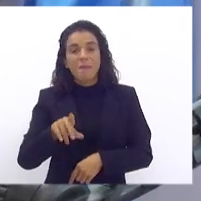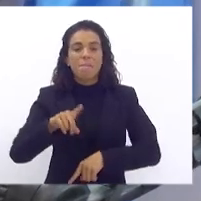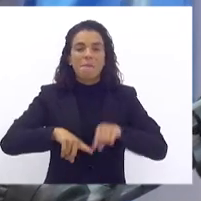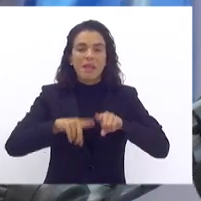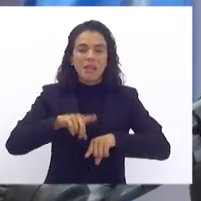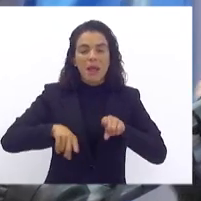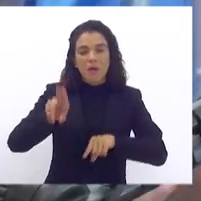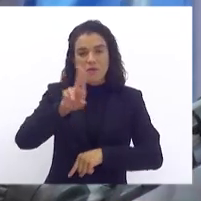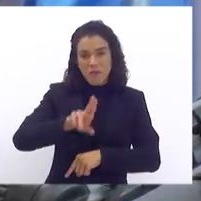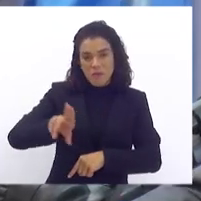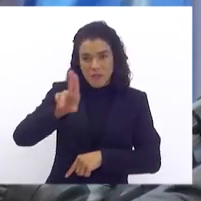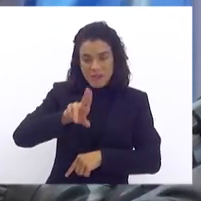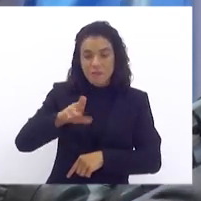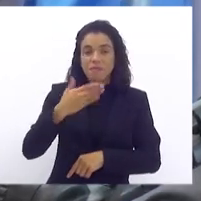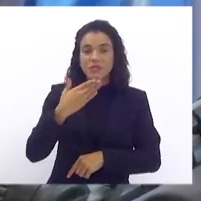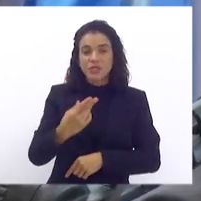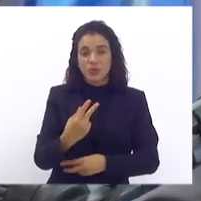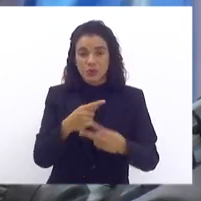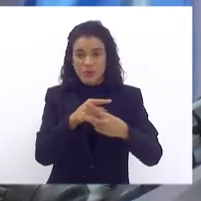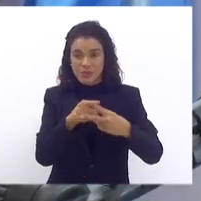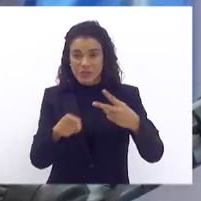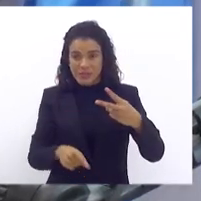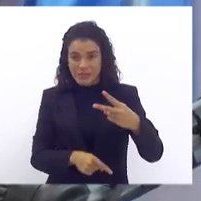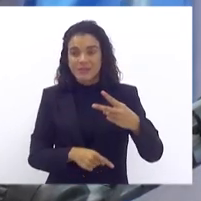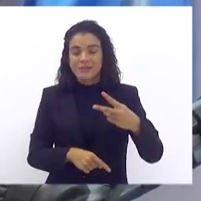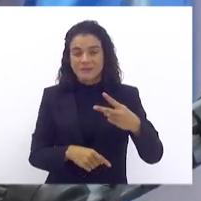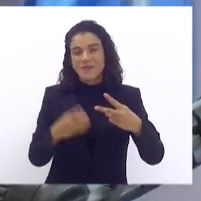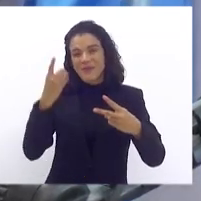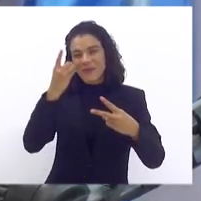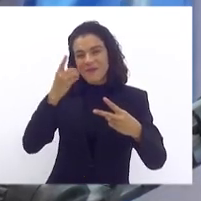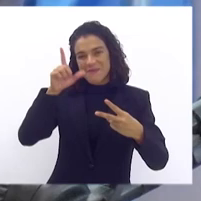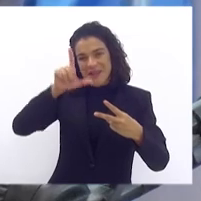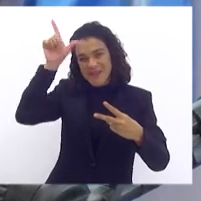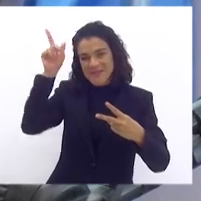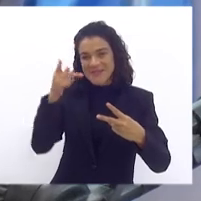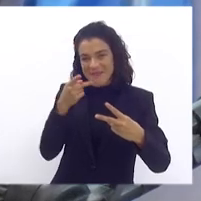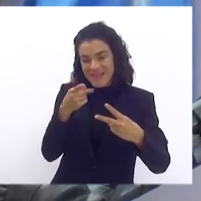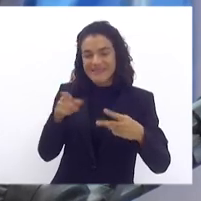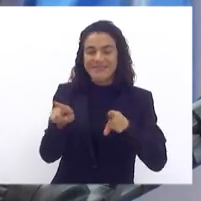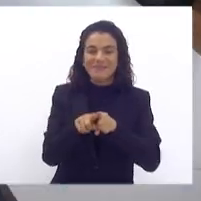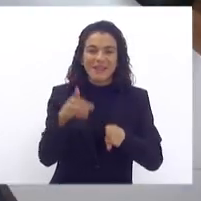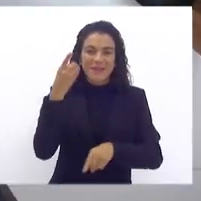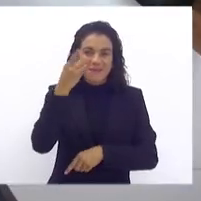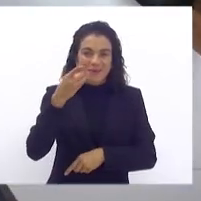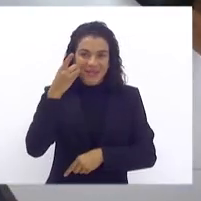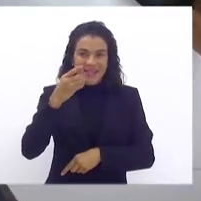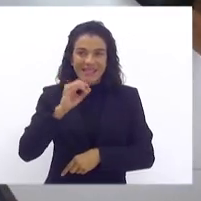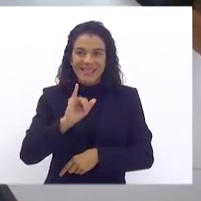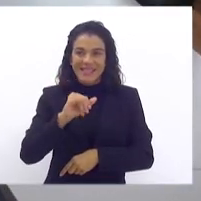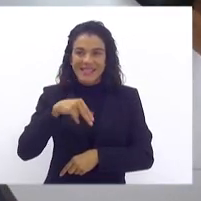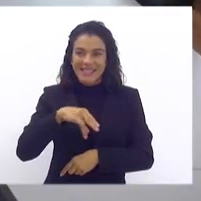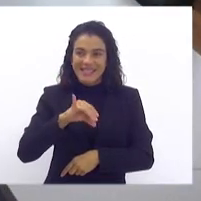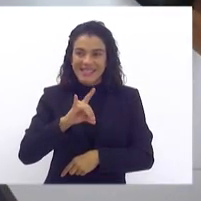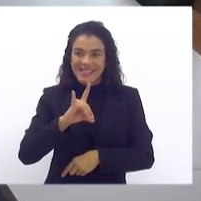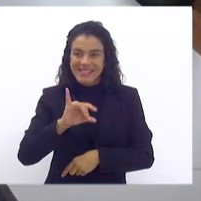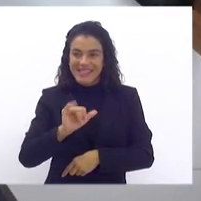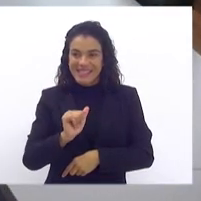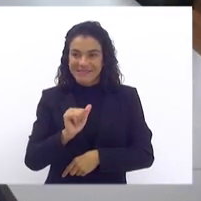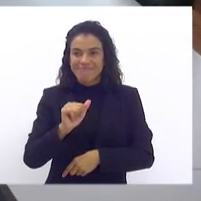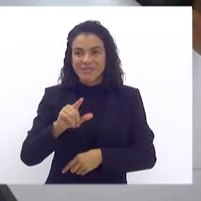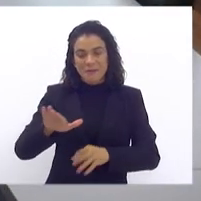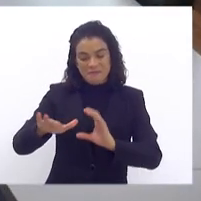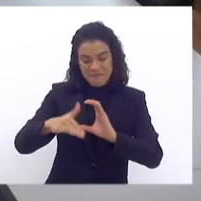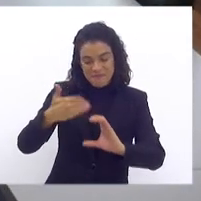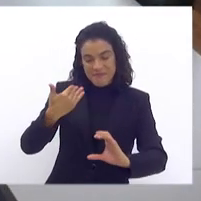utilizado. Uhum. E lhe pedir duas coisas. Eu até, o deputado Luiz Paulo e a deputada Índia já fizeram até chegar a mim esse